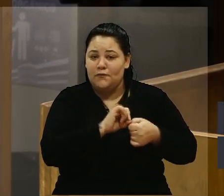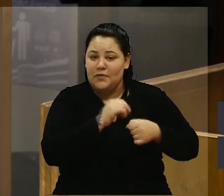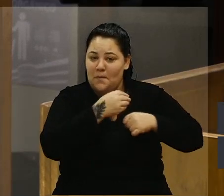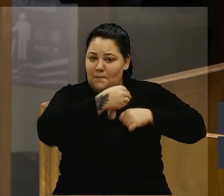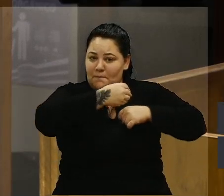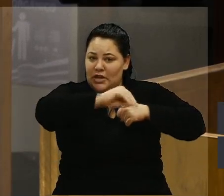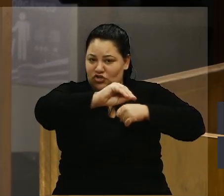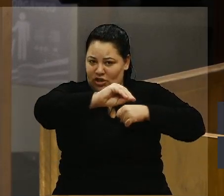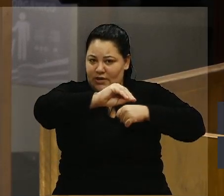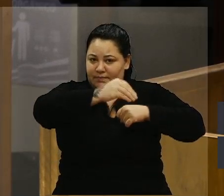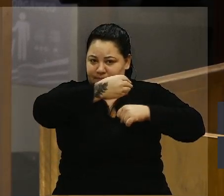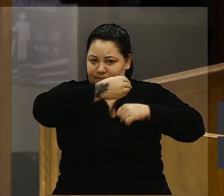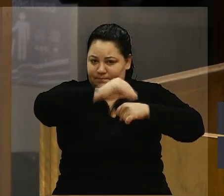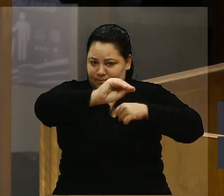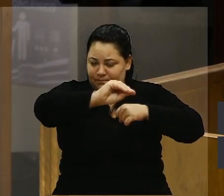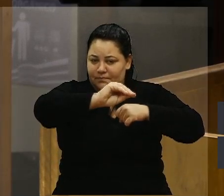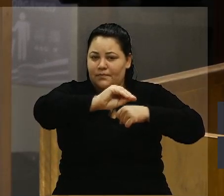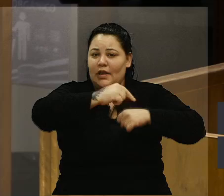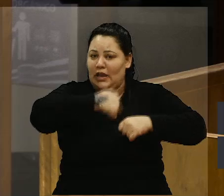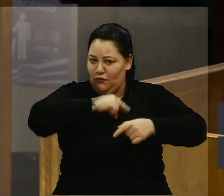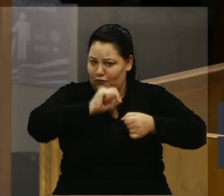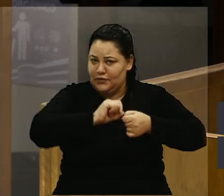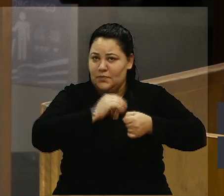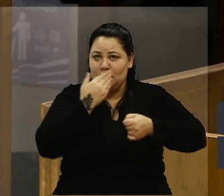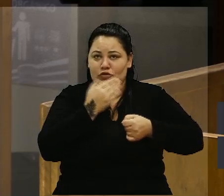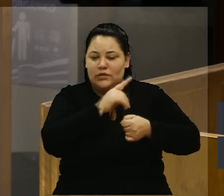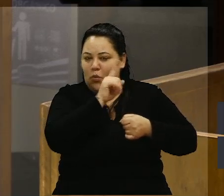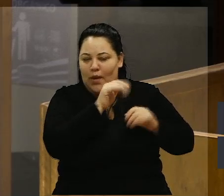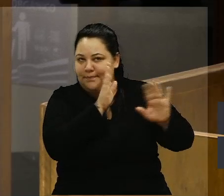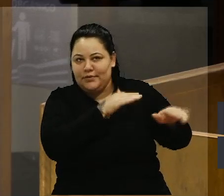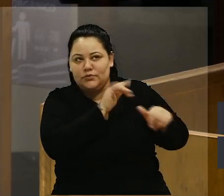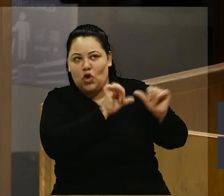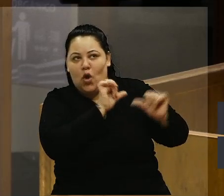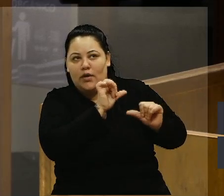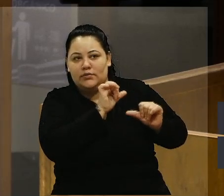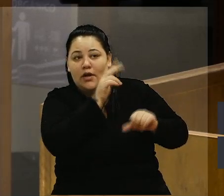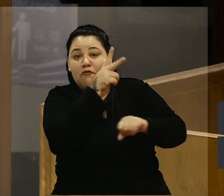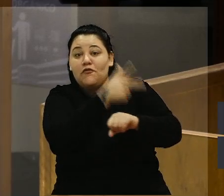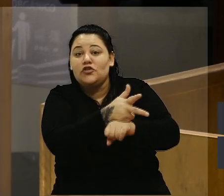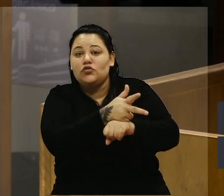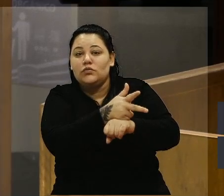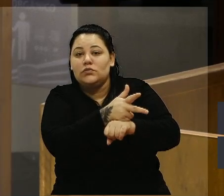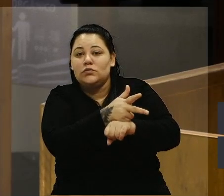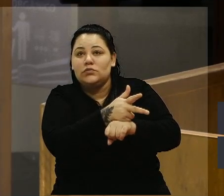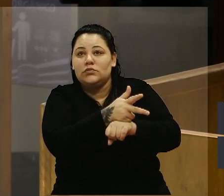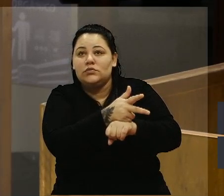como todos podem ver ali no... Não é esse, é o vídeo.